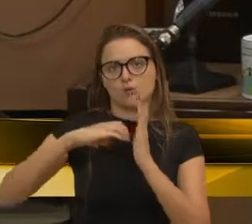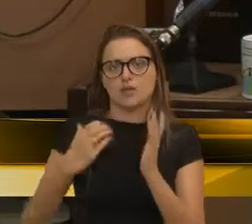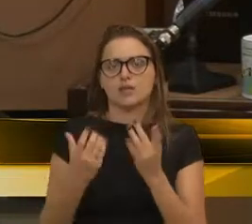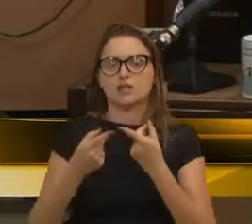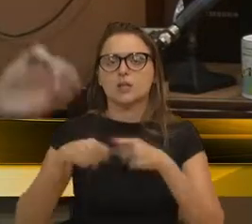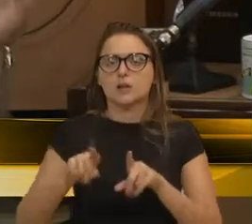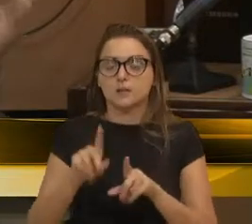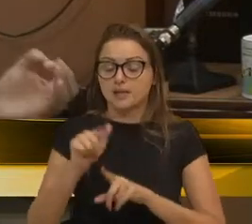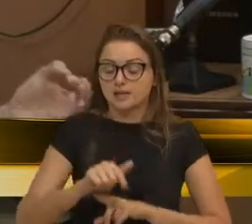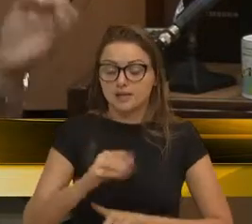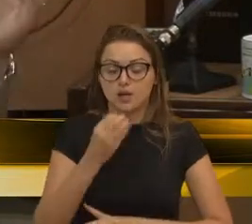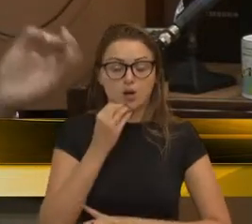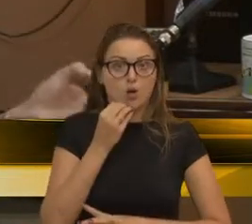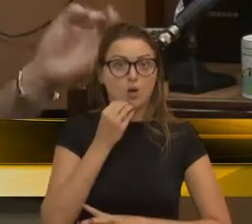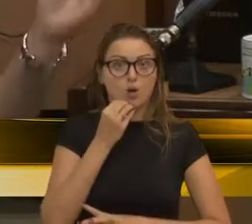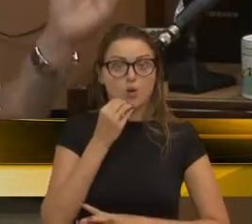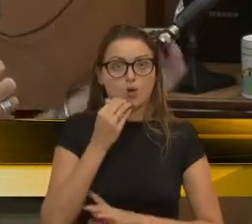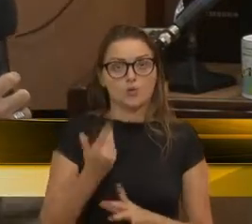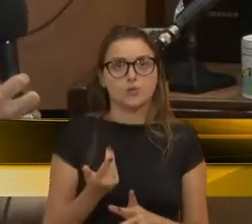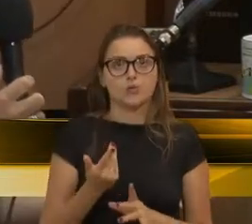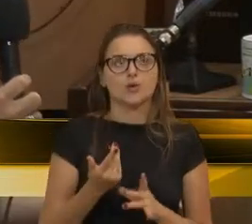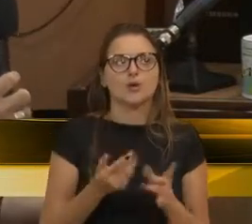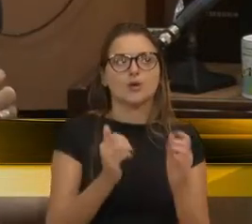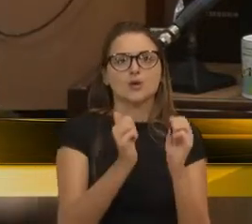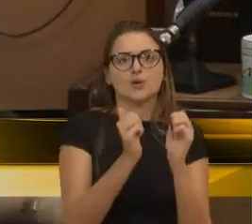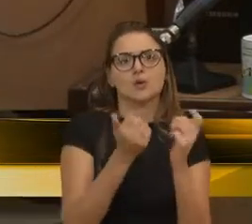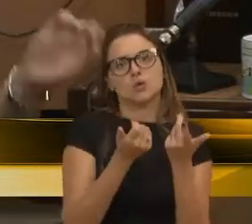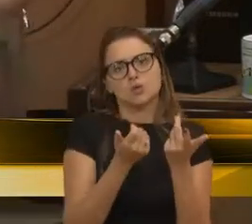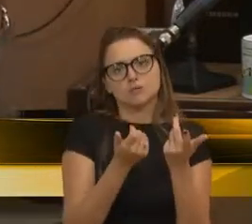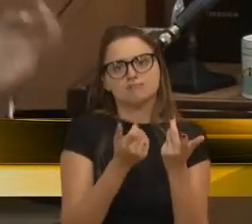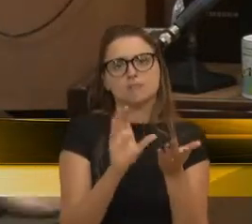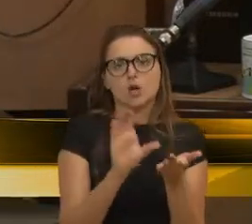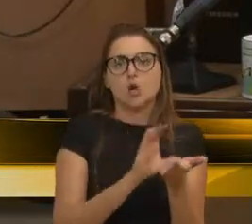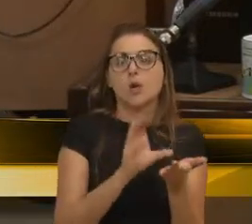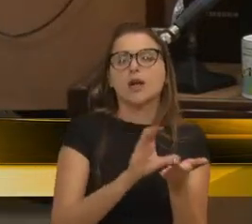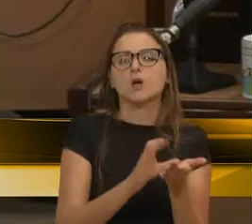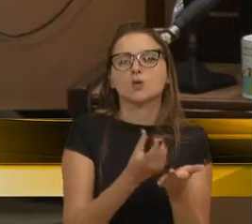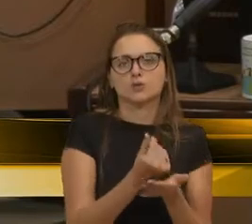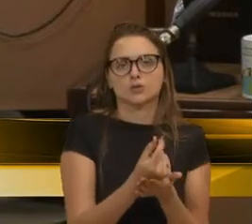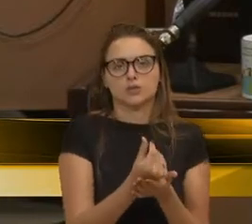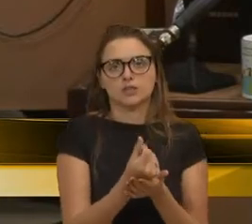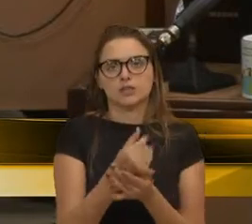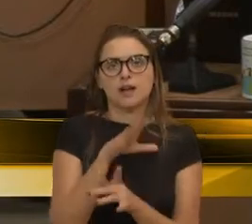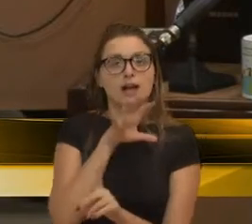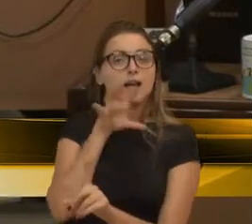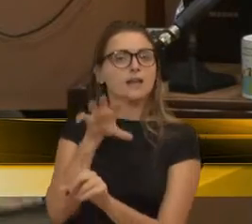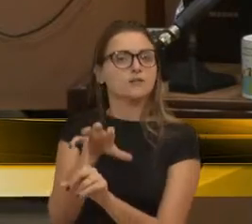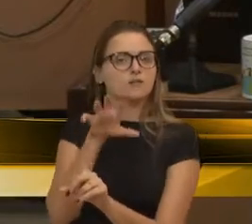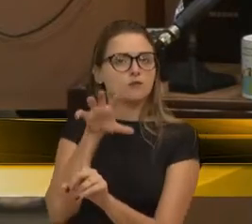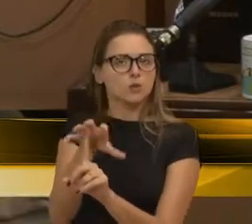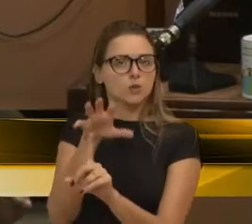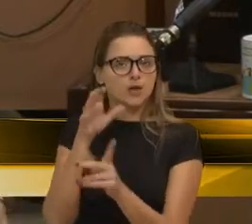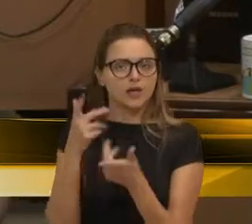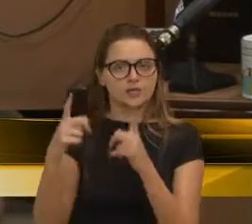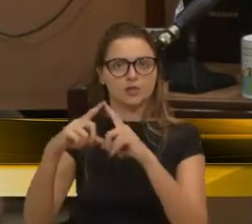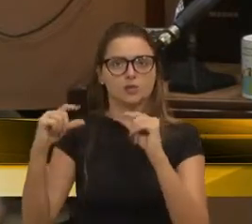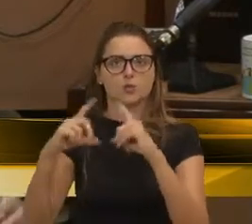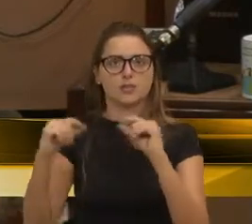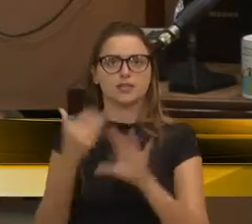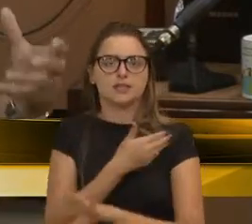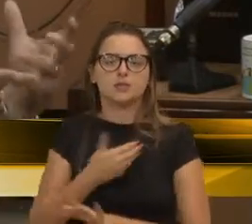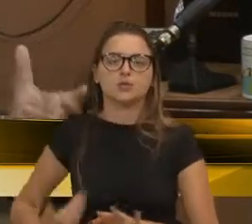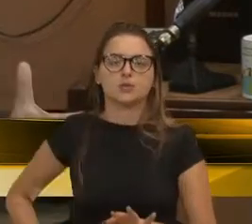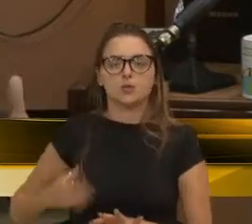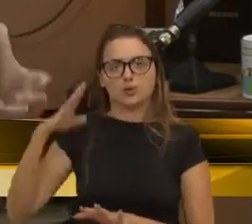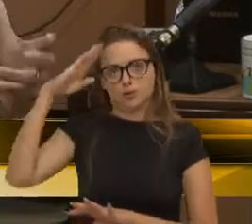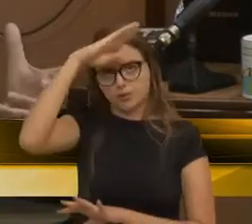Rodrigo Beltrão, a mão do sistema financeiro, né, a pressão exercida sobre o Palácio do Planalto, o governo federal, para